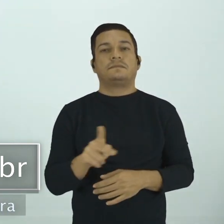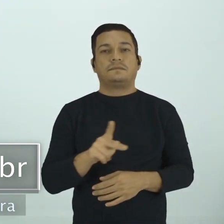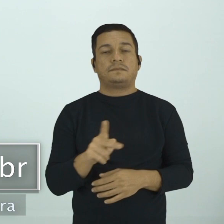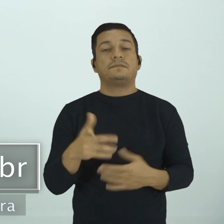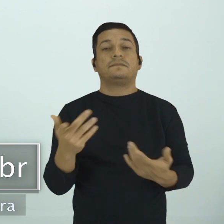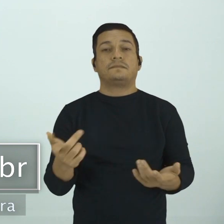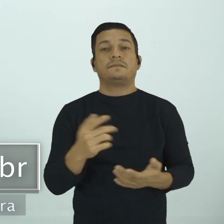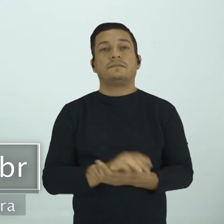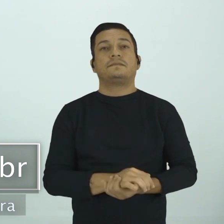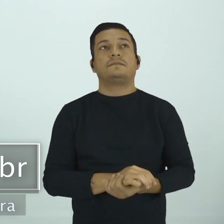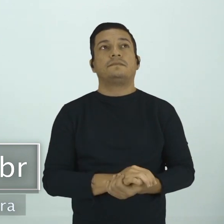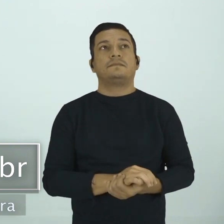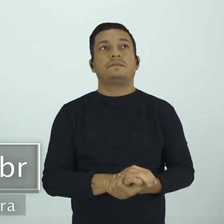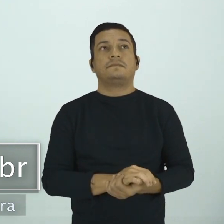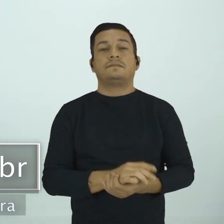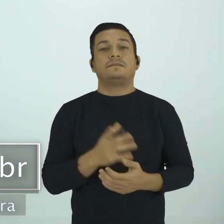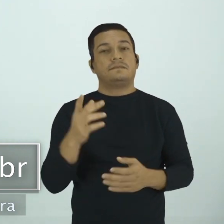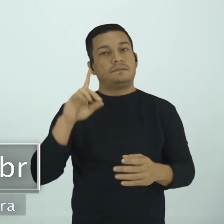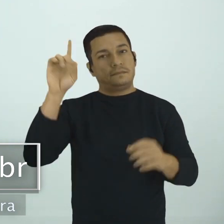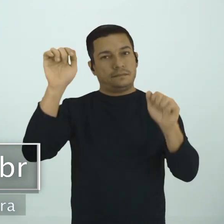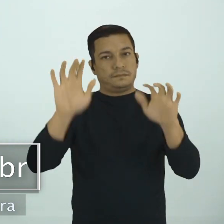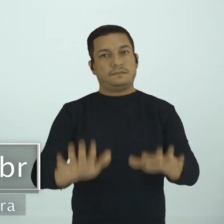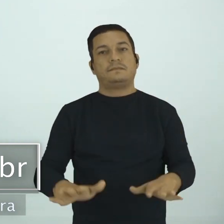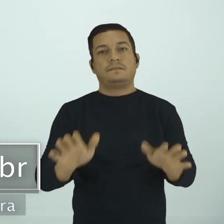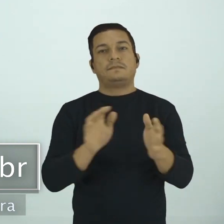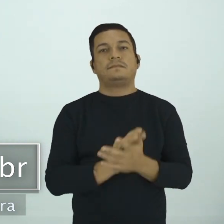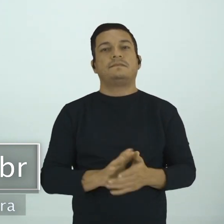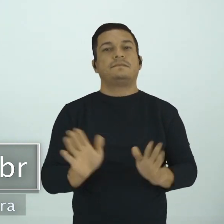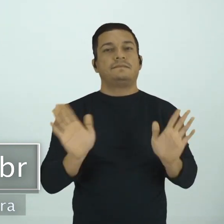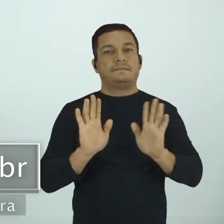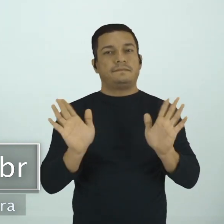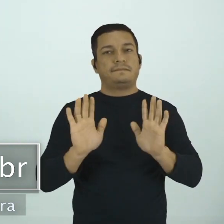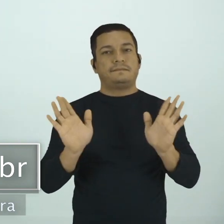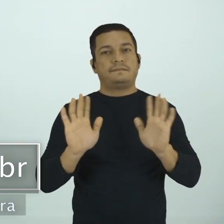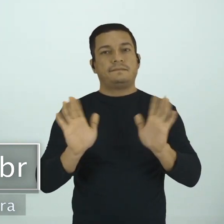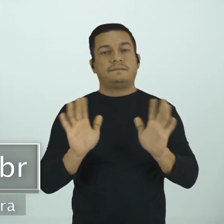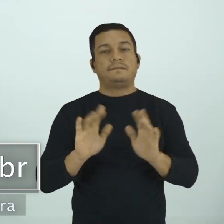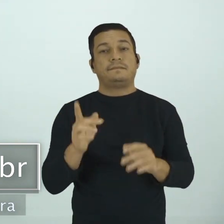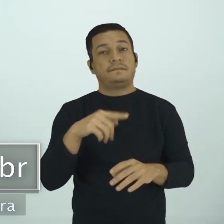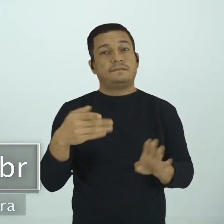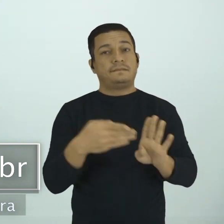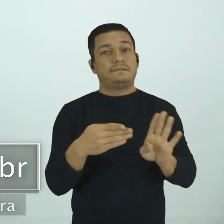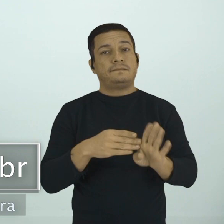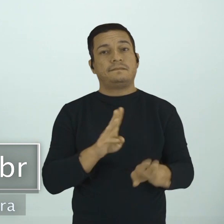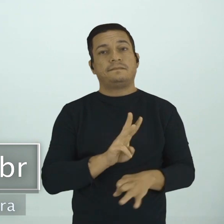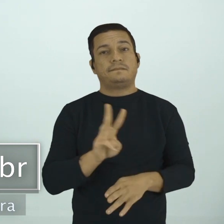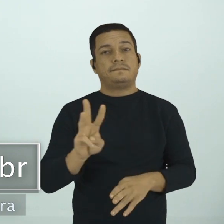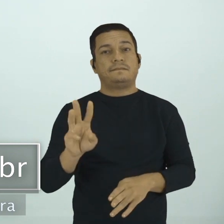seu professor. Fiquem com Deus e até a próxima. E acessem a